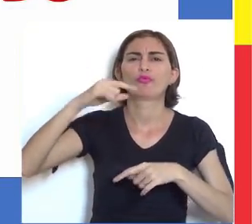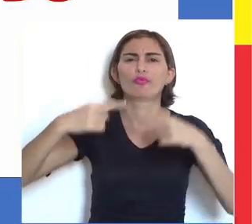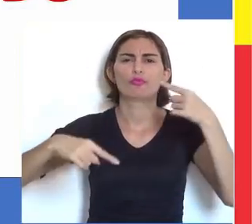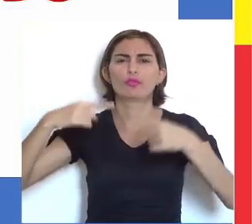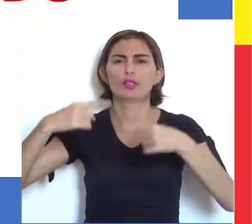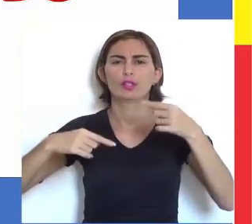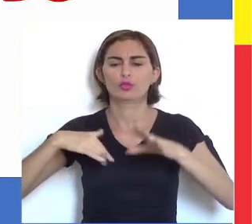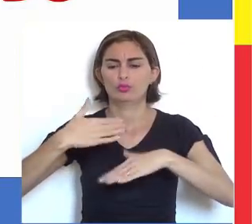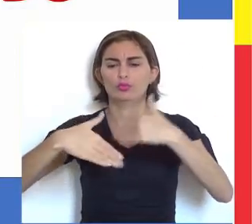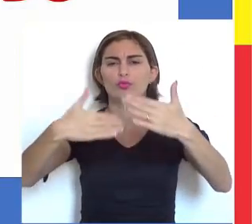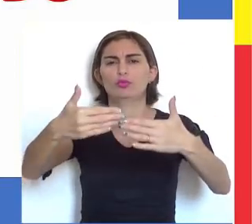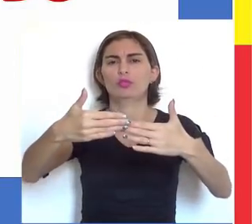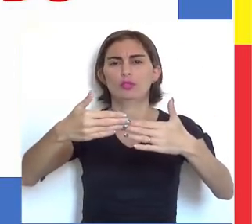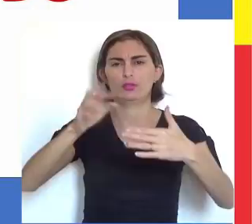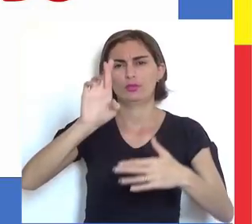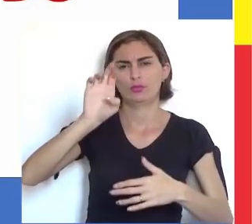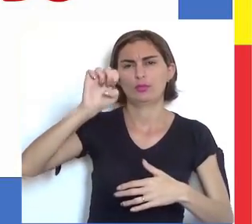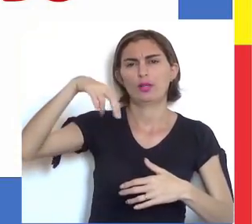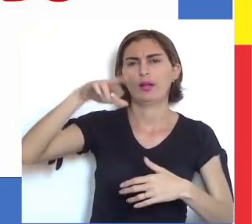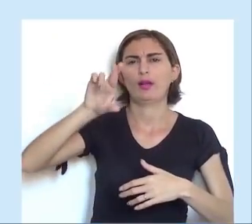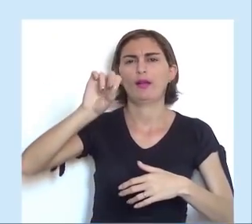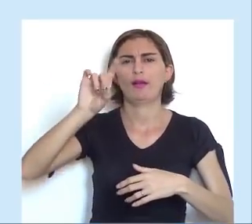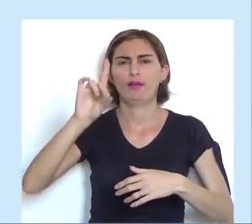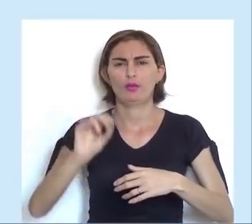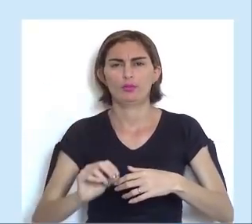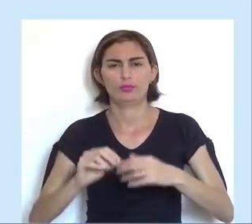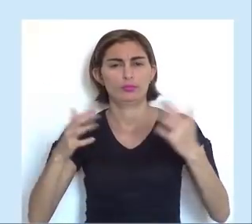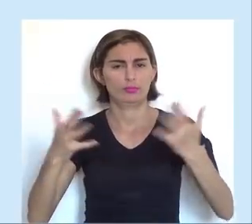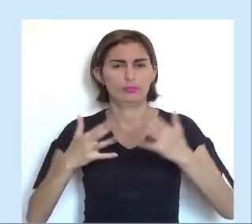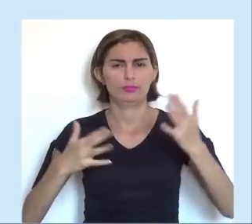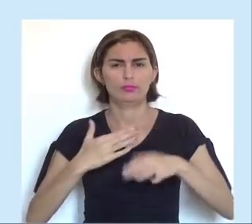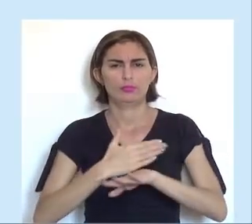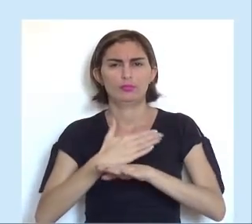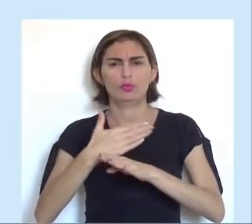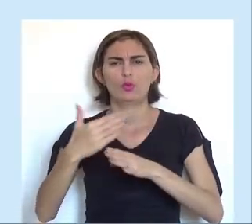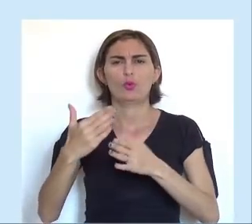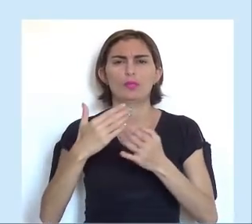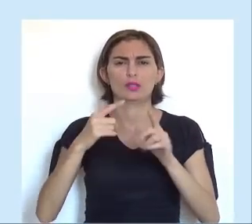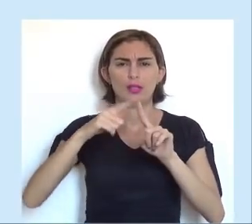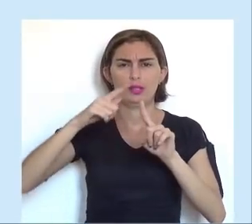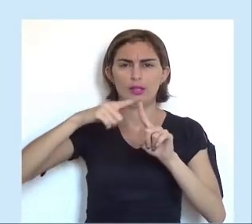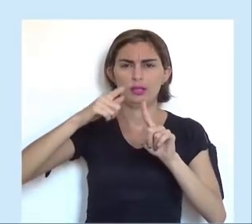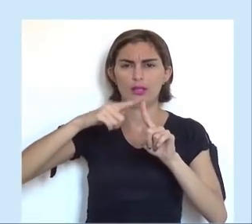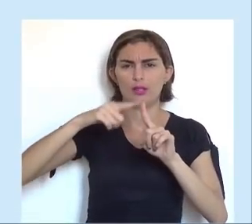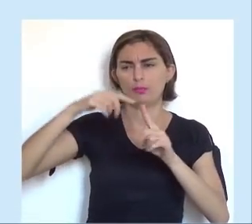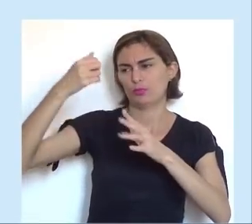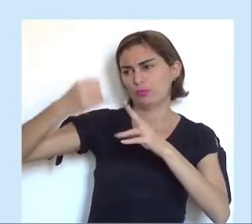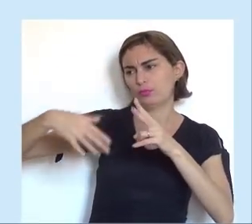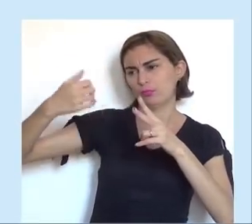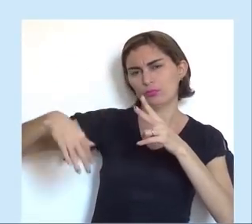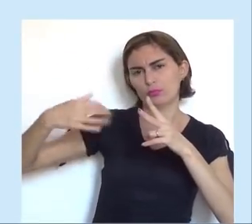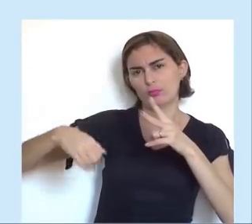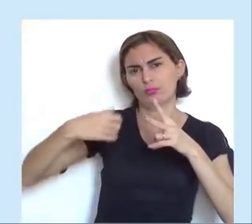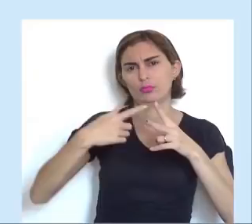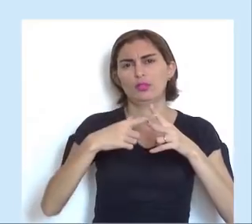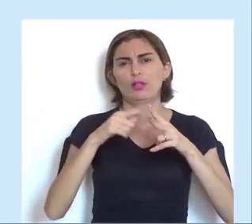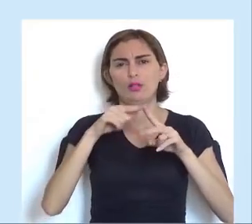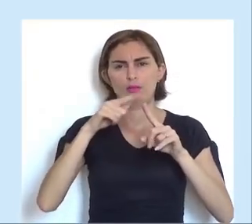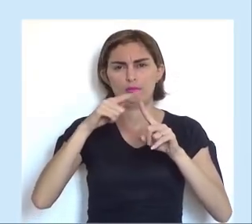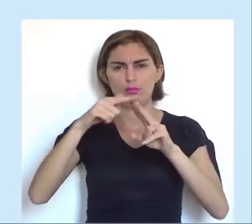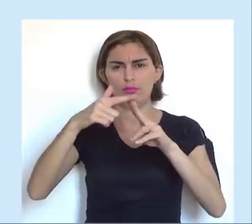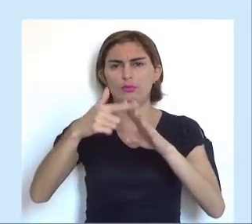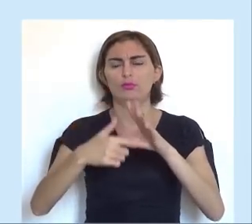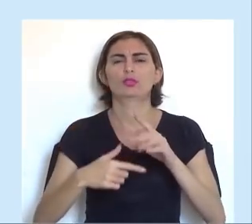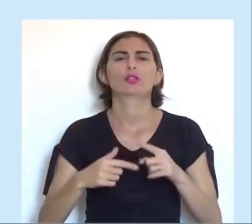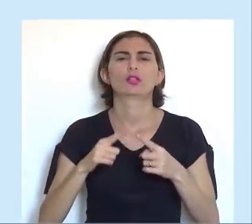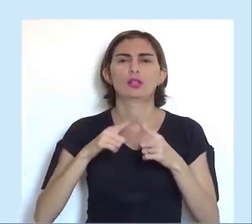conflito gerador do enredo. E agora a gente vai começar pelos tipos de narrador, tá bem? Eu disse para vocês que a gente vai